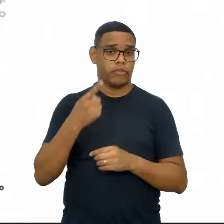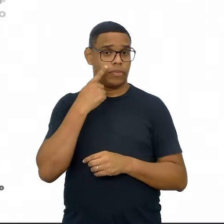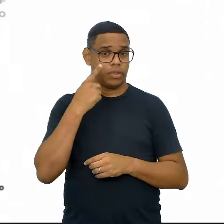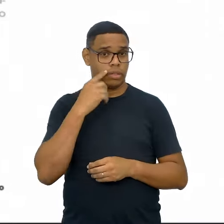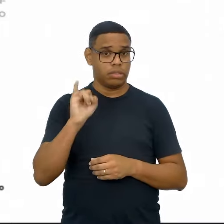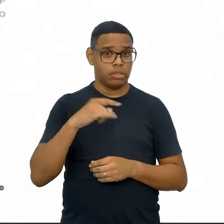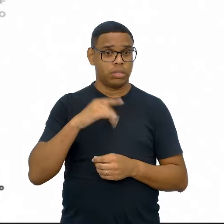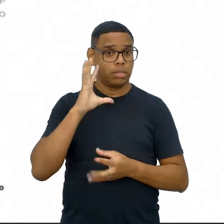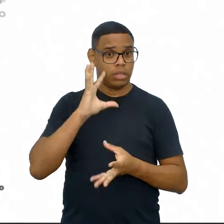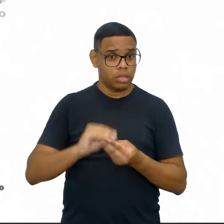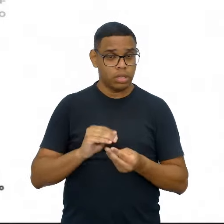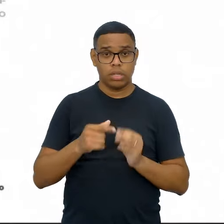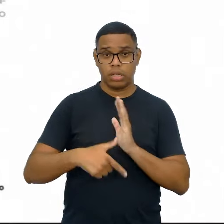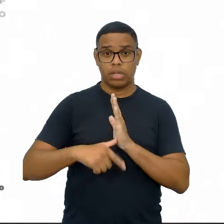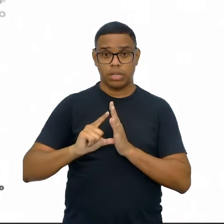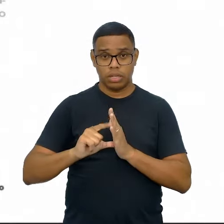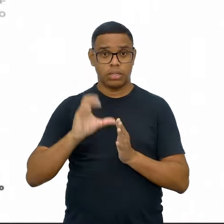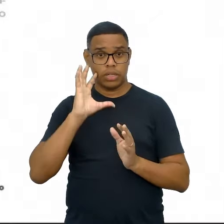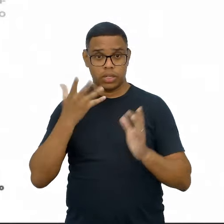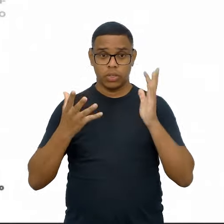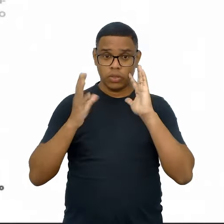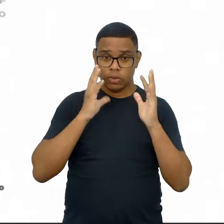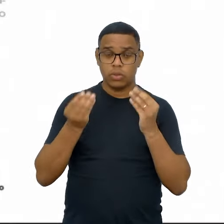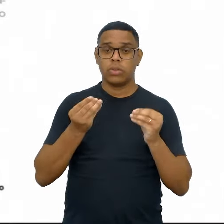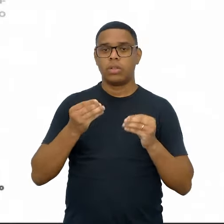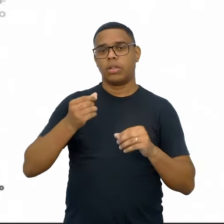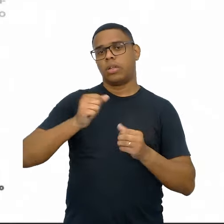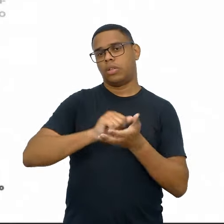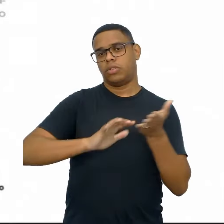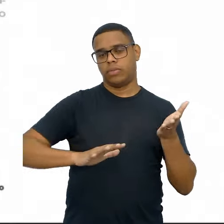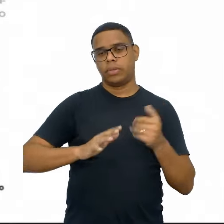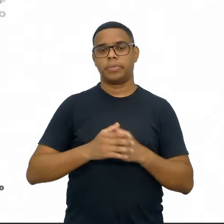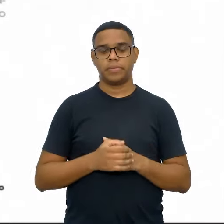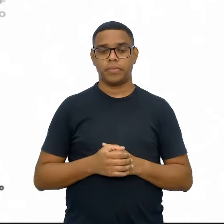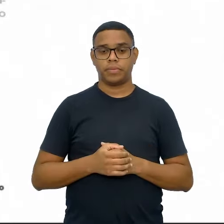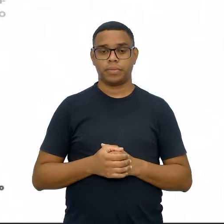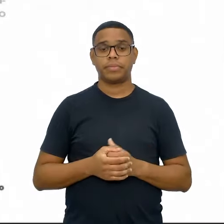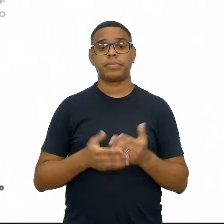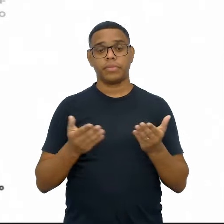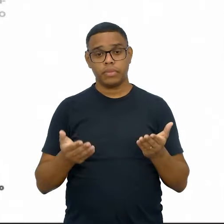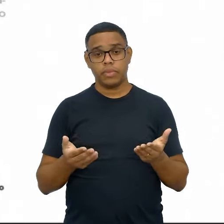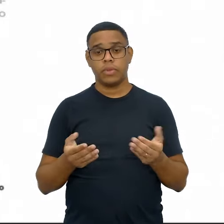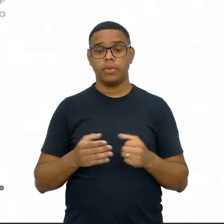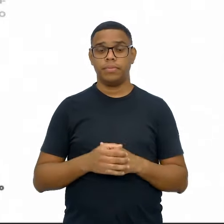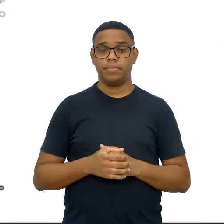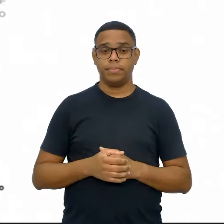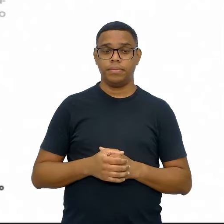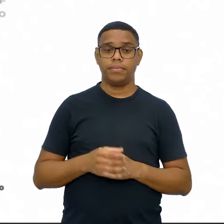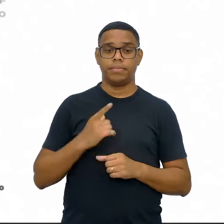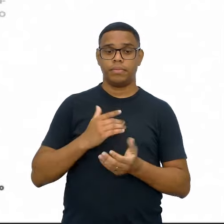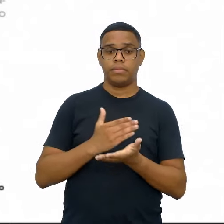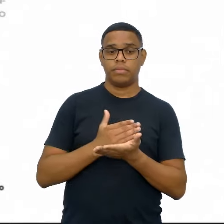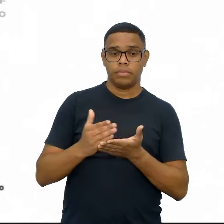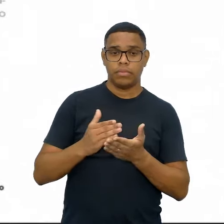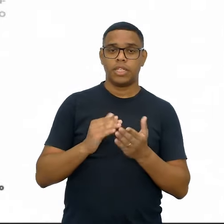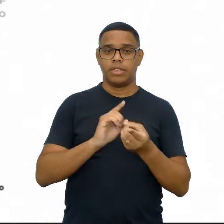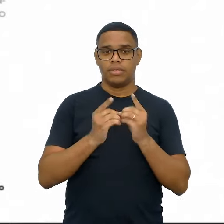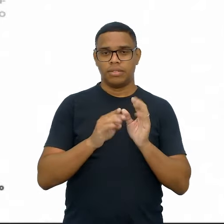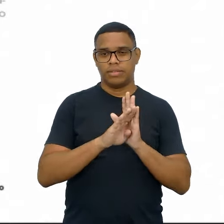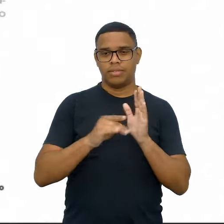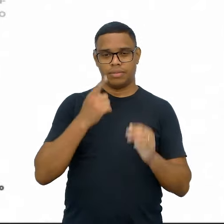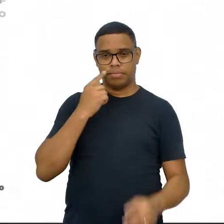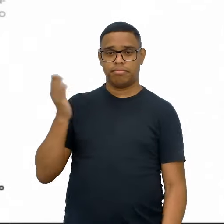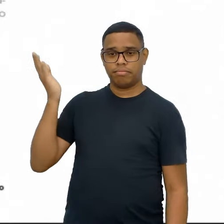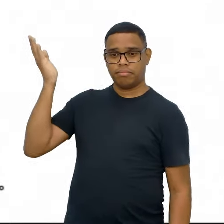verificar a compreensão antes deles resolverem a atividade. E aí, aqui é o início da sequência didática,